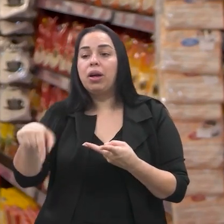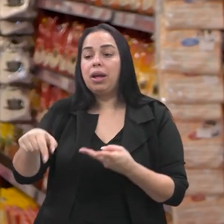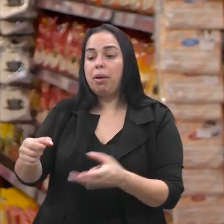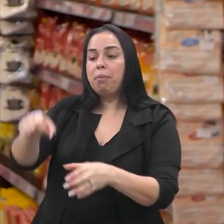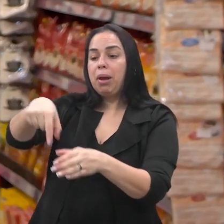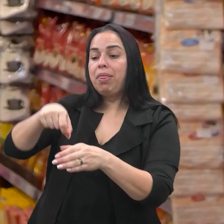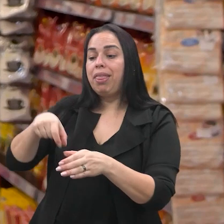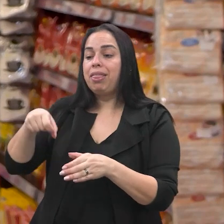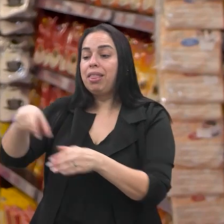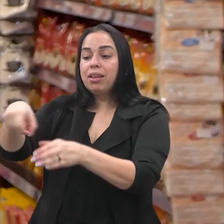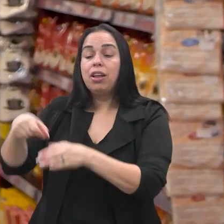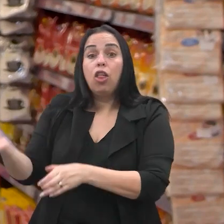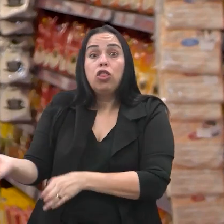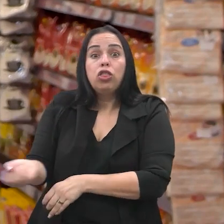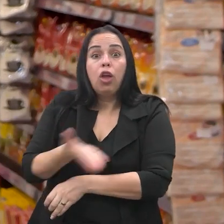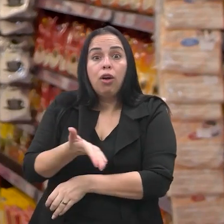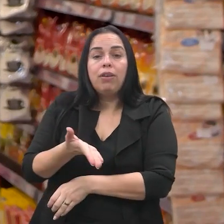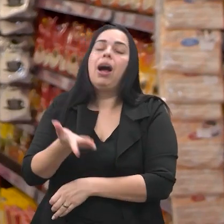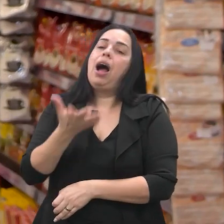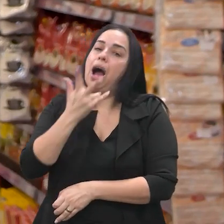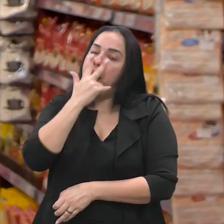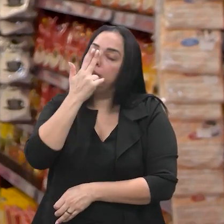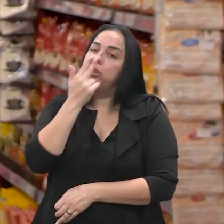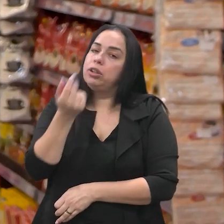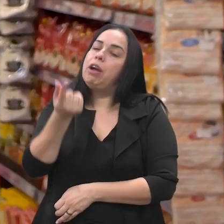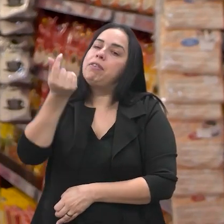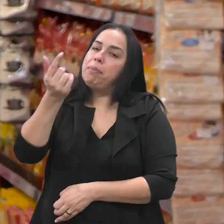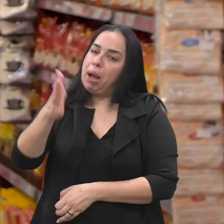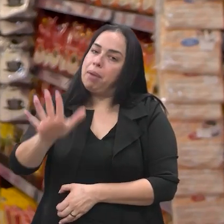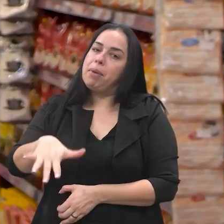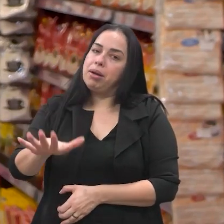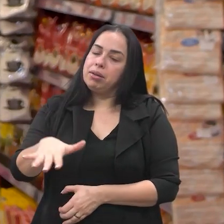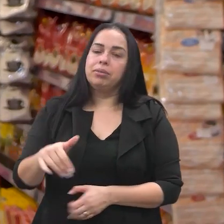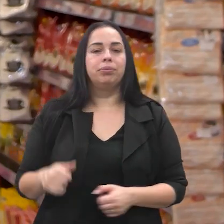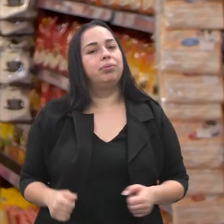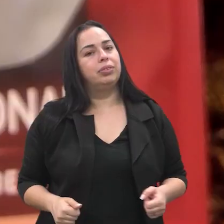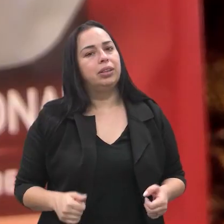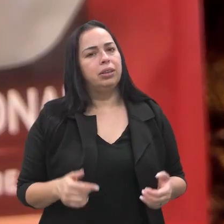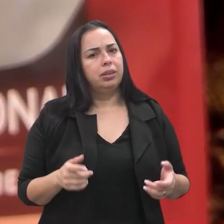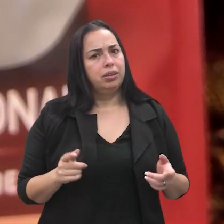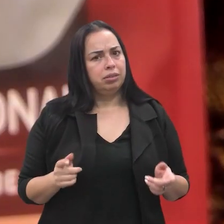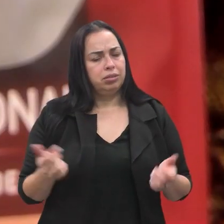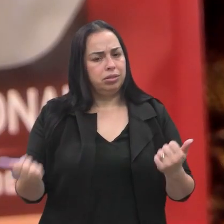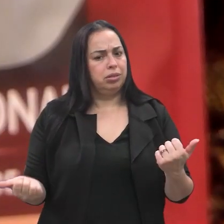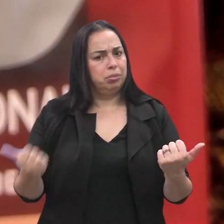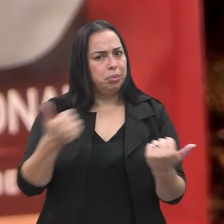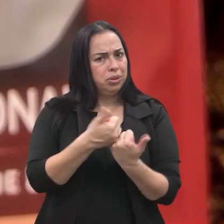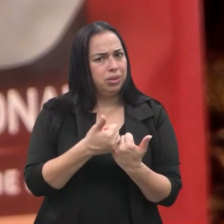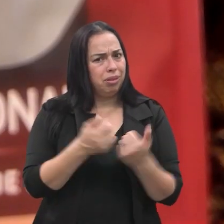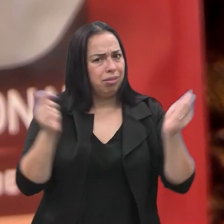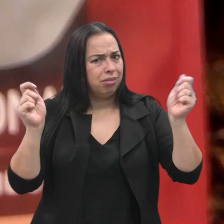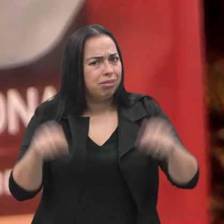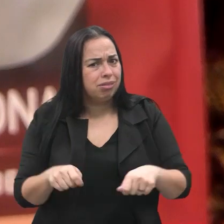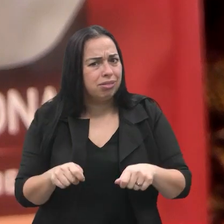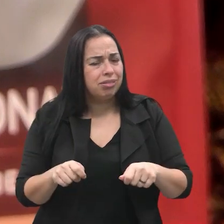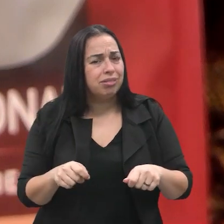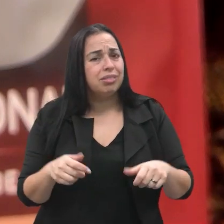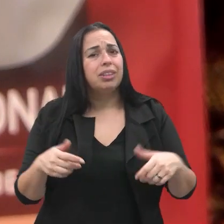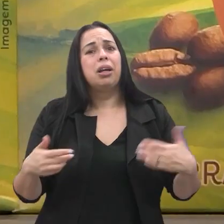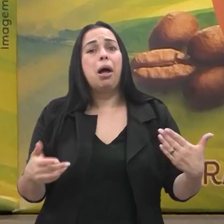né? Então, possivelmente, tem uma oferta menor e o preço deve cair. E tem como substituir o